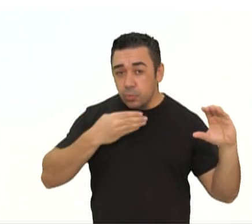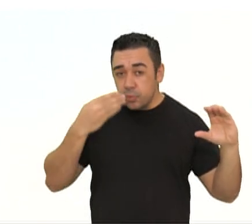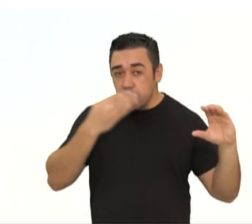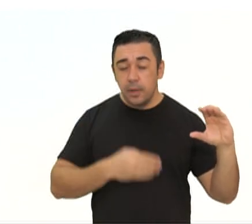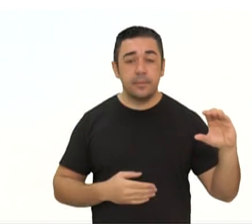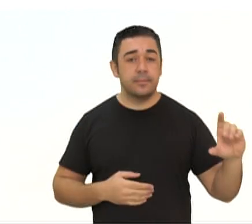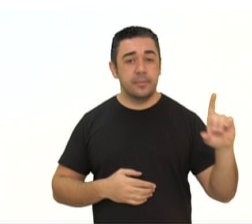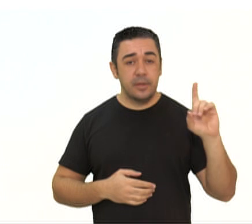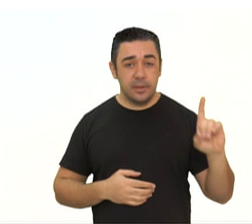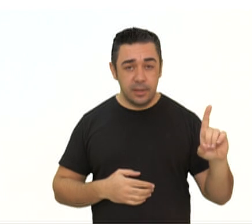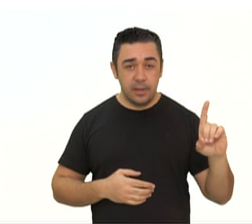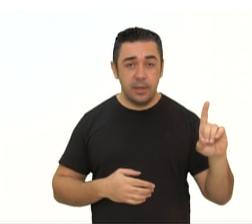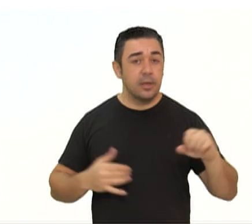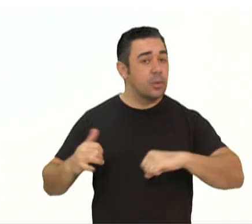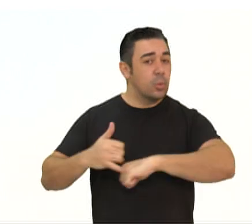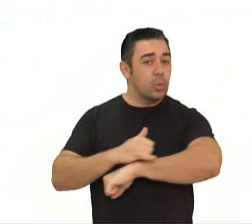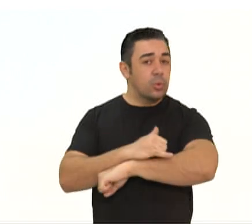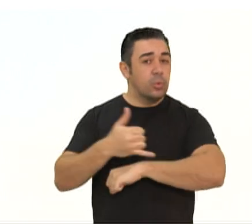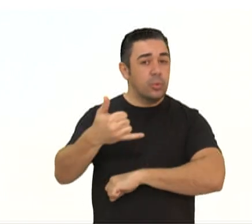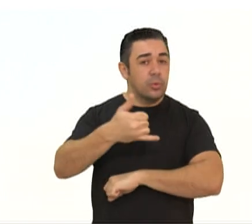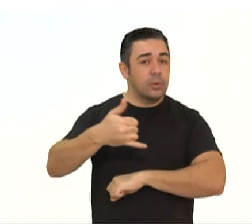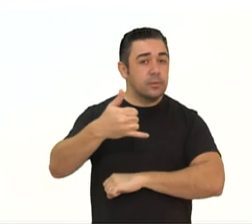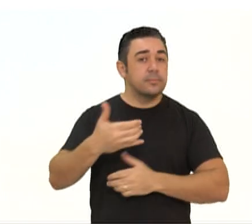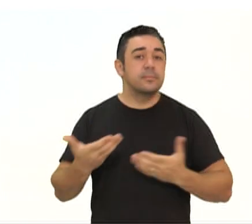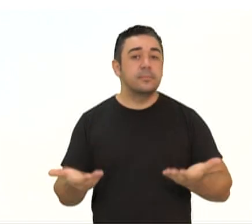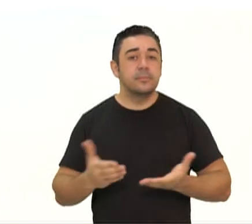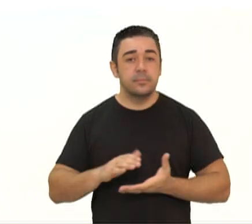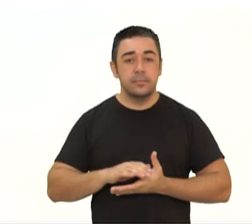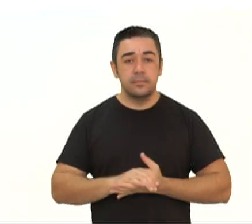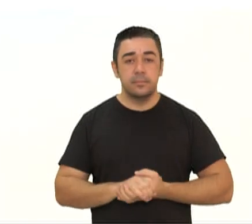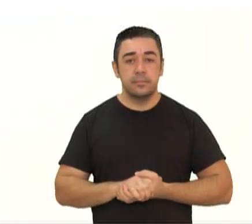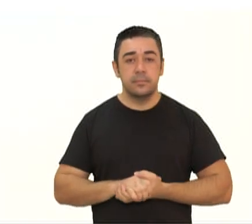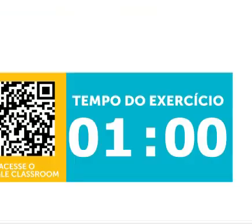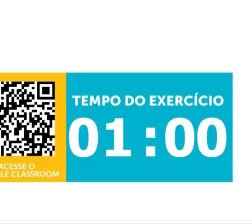açúcares ou a D, das gorduras.